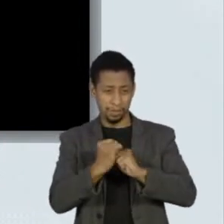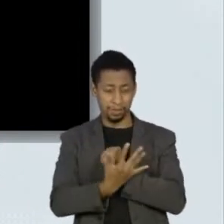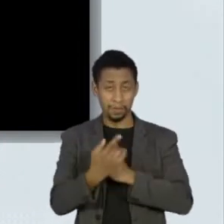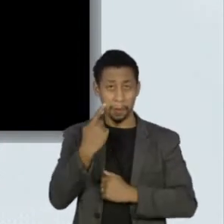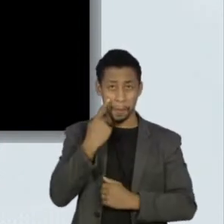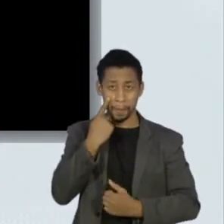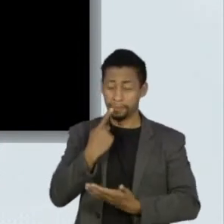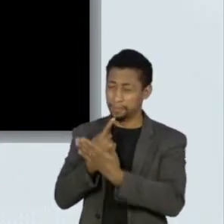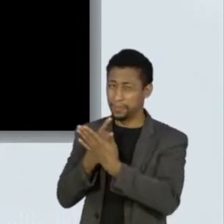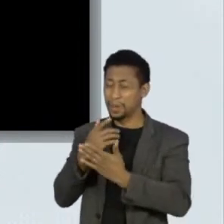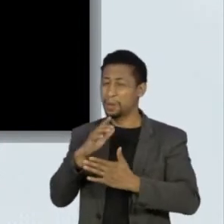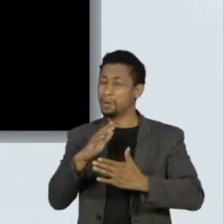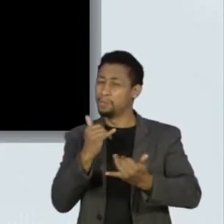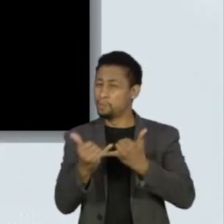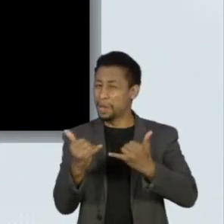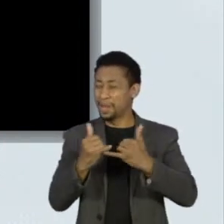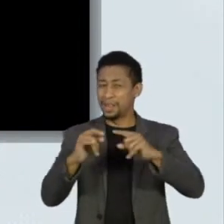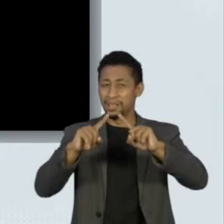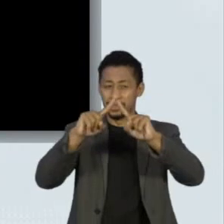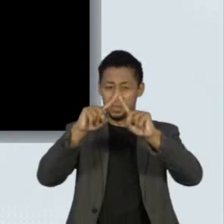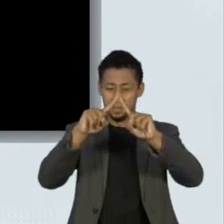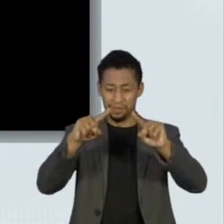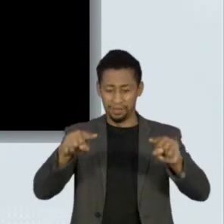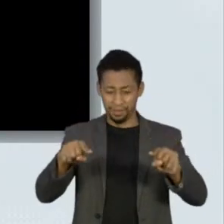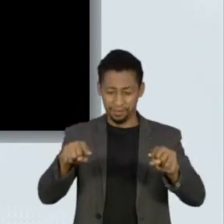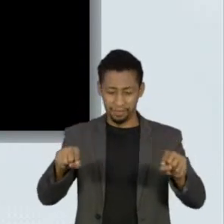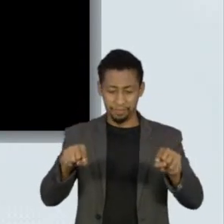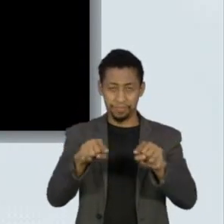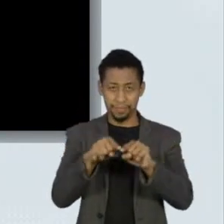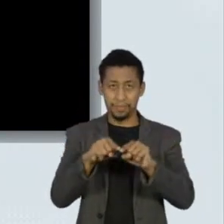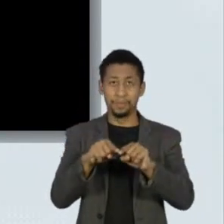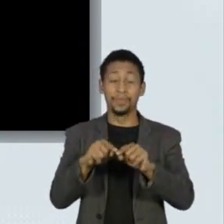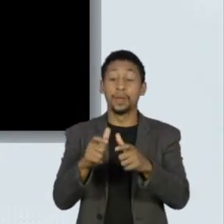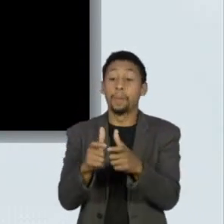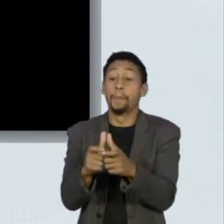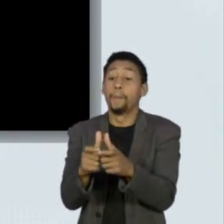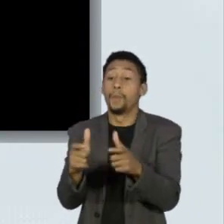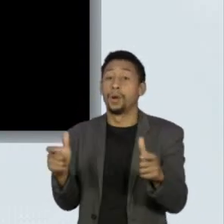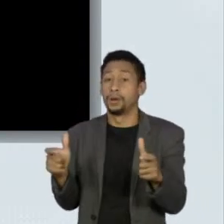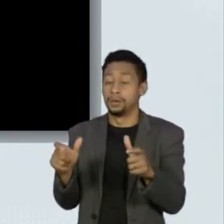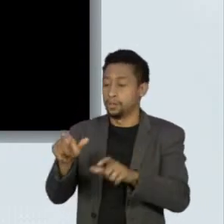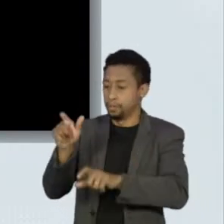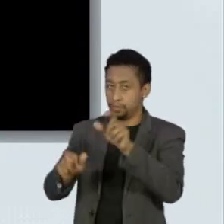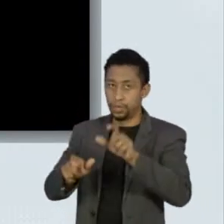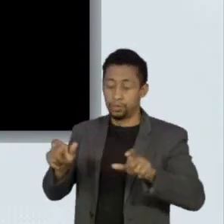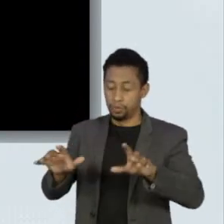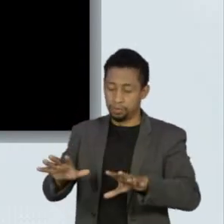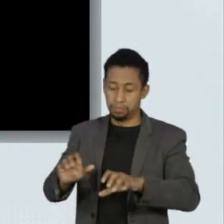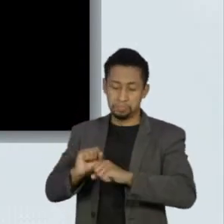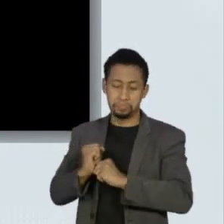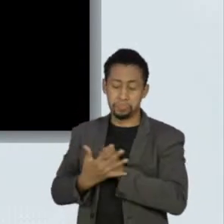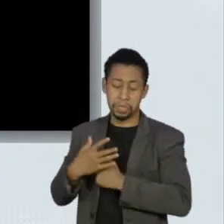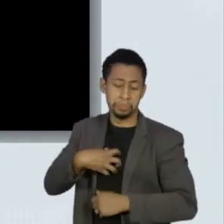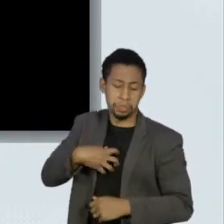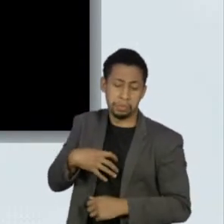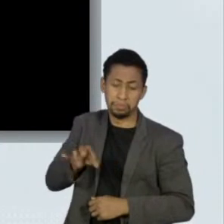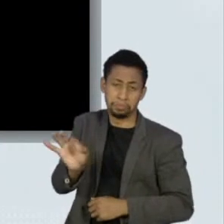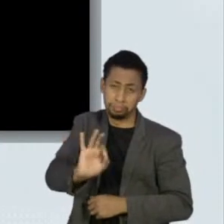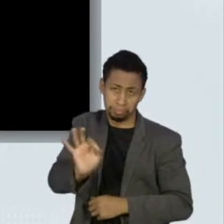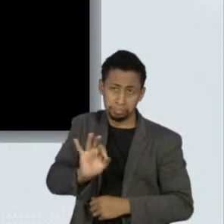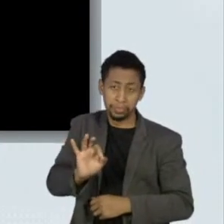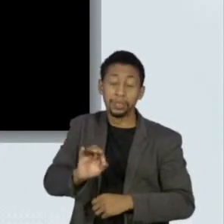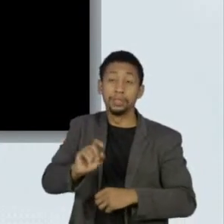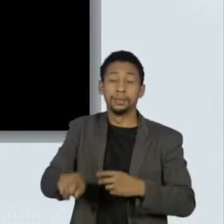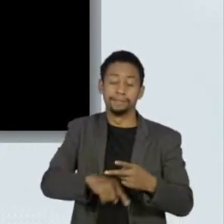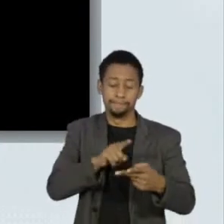qual a gente tem uma base larga de pessoas que não apresentam sintoma nenhum. Depois vem um outro grupo de pessoas